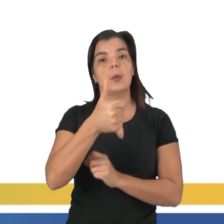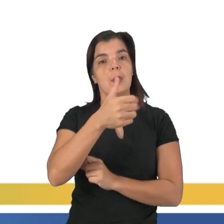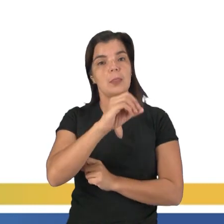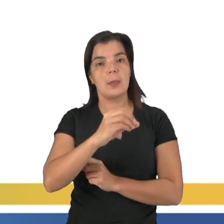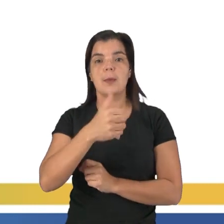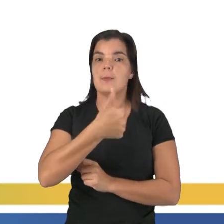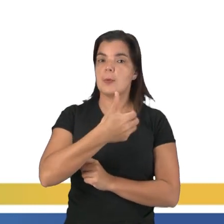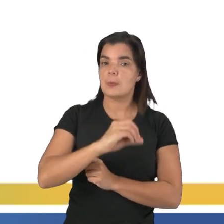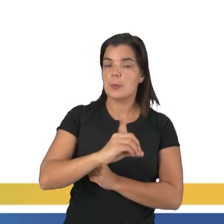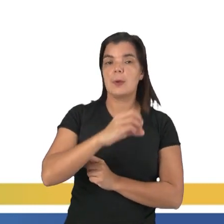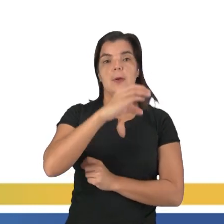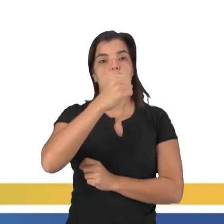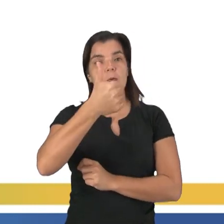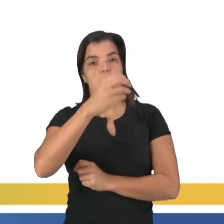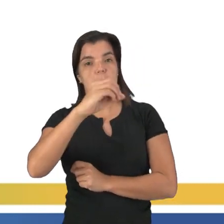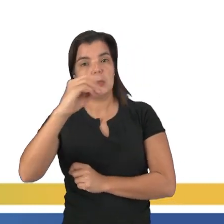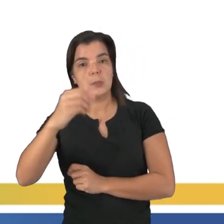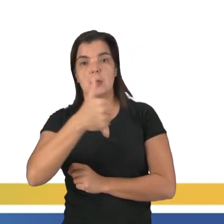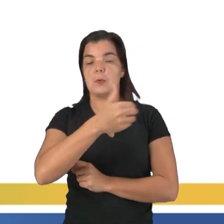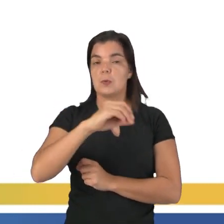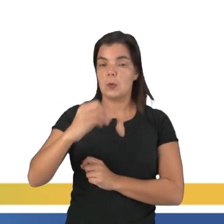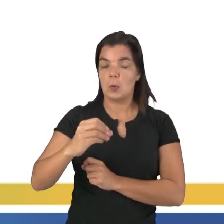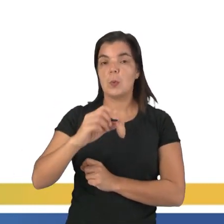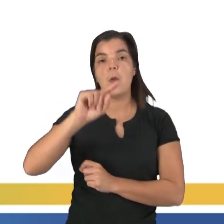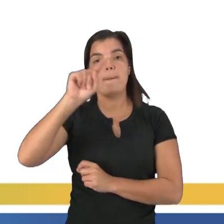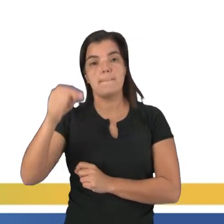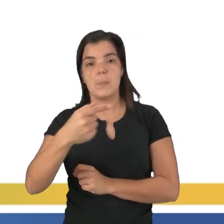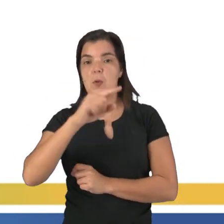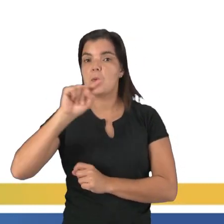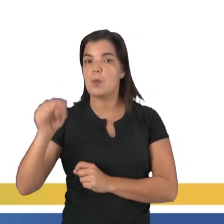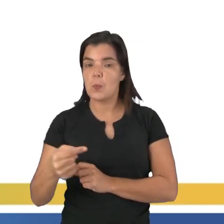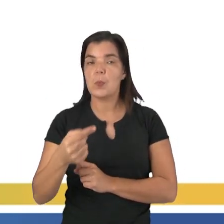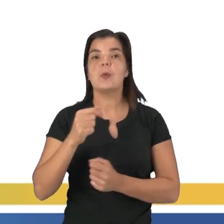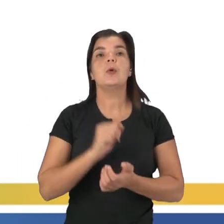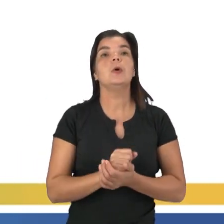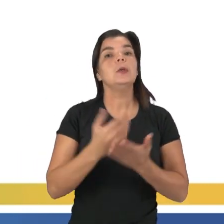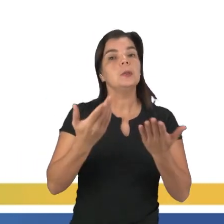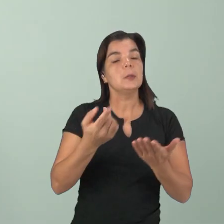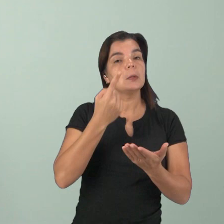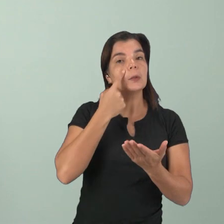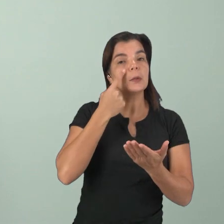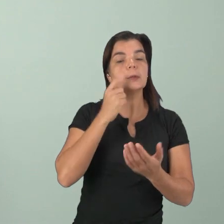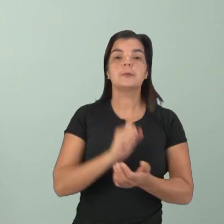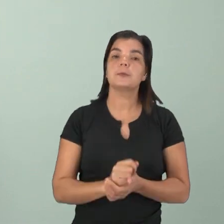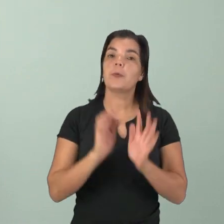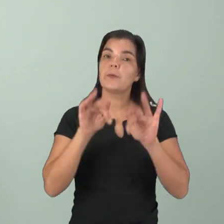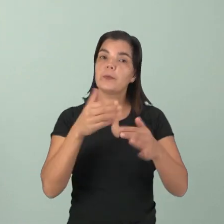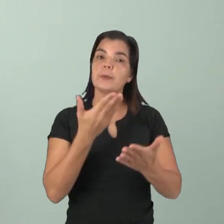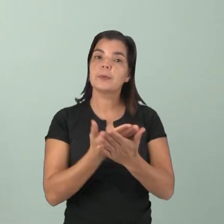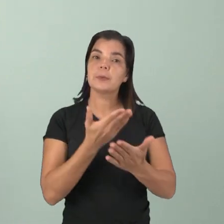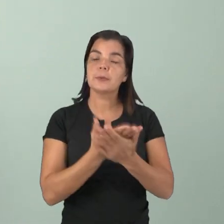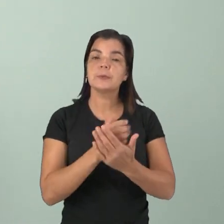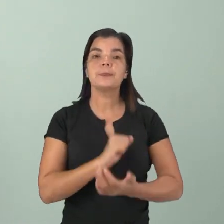décimo com décimo, centésimo com centésimo e milésimo com milésimo, ok? Então, pessoal, aqui a gente fecha a